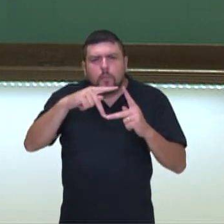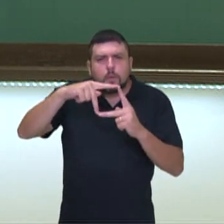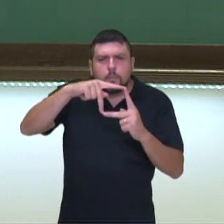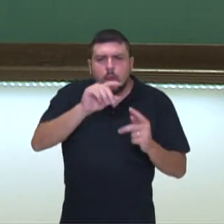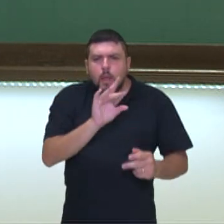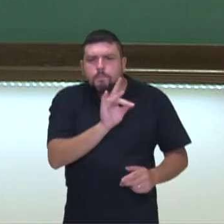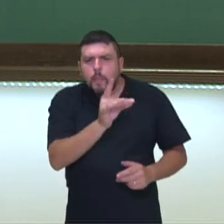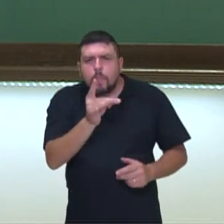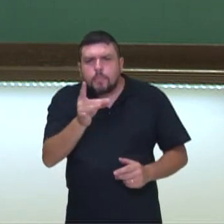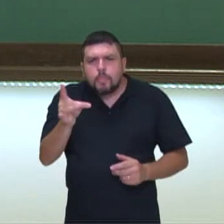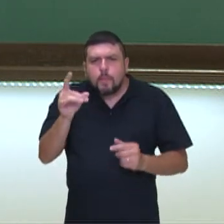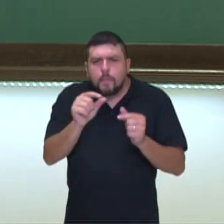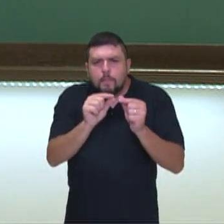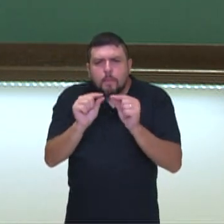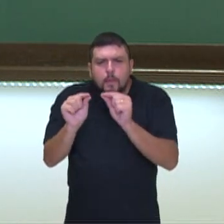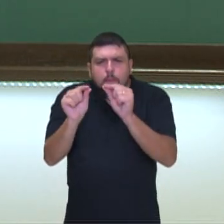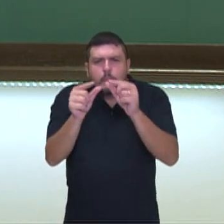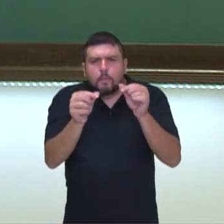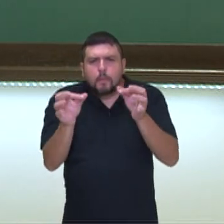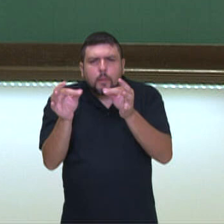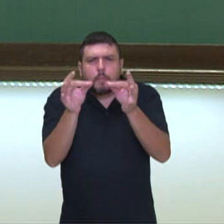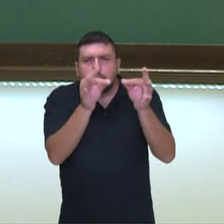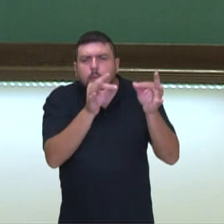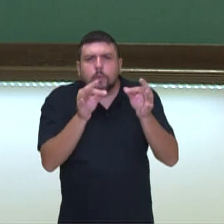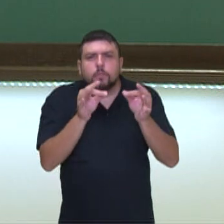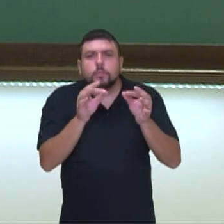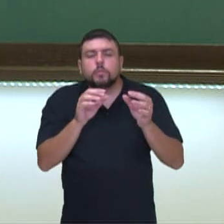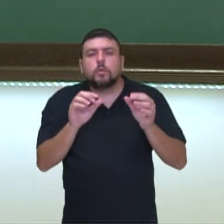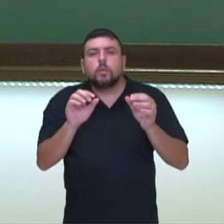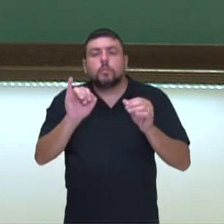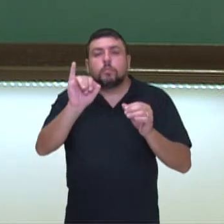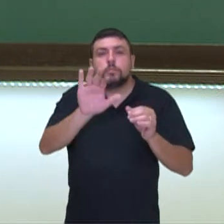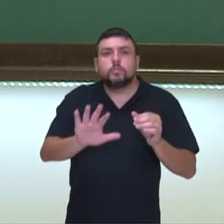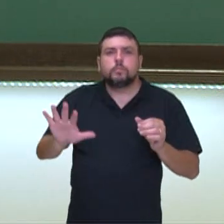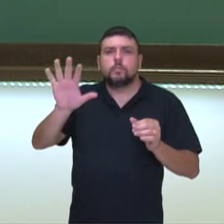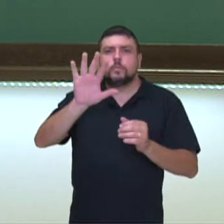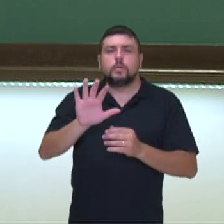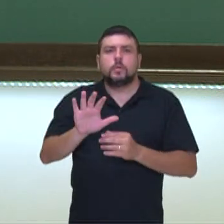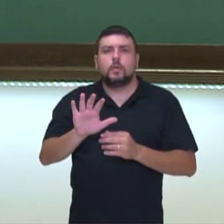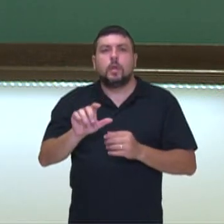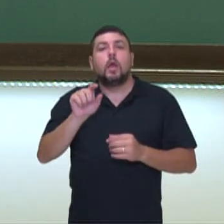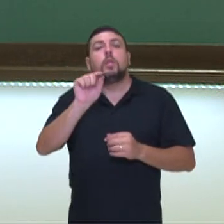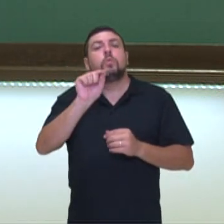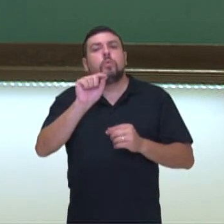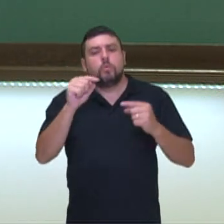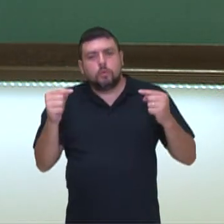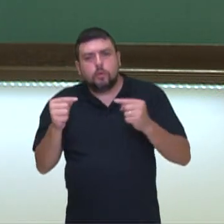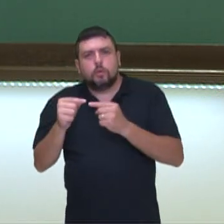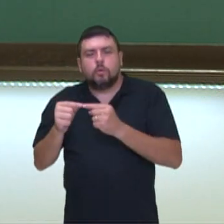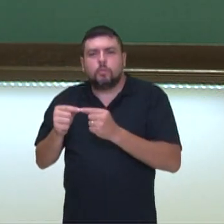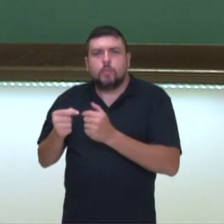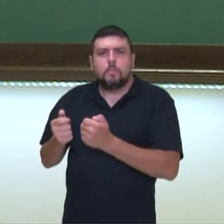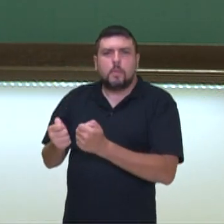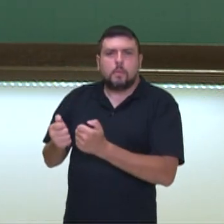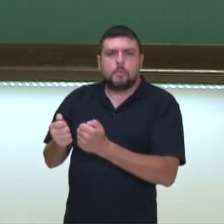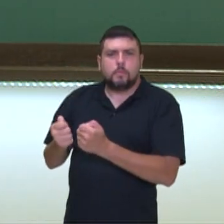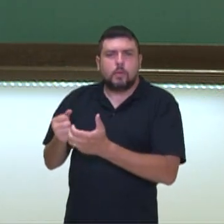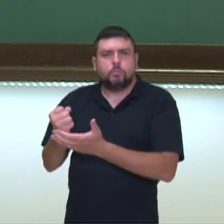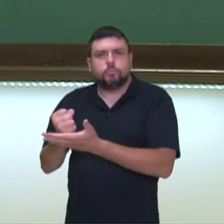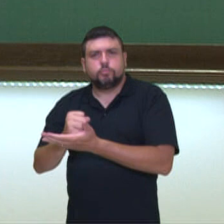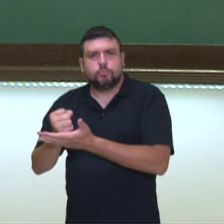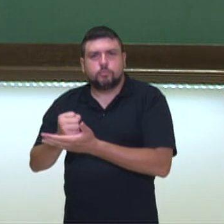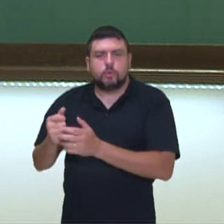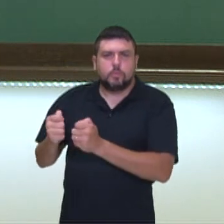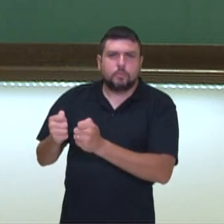na parede, formando imagens, e imagens que remetem ao universo dos games, ao universo dos videogames